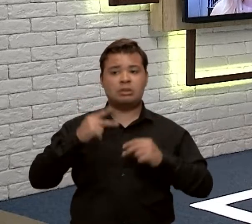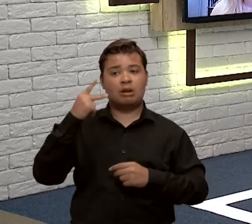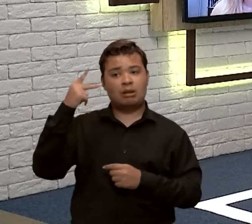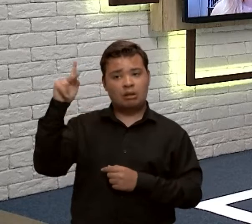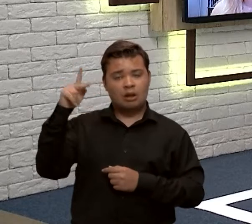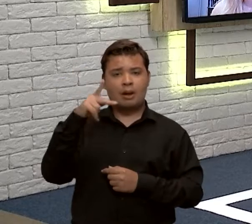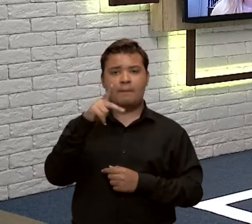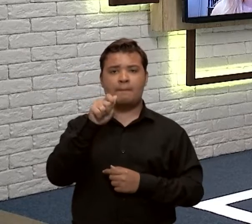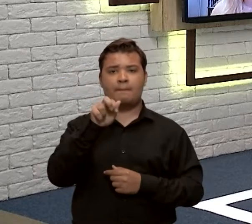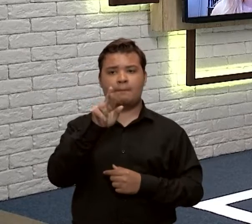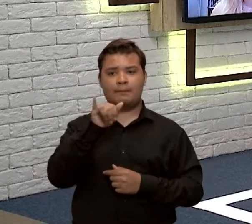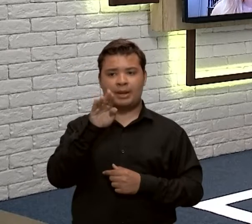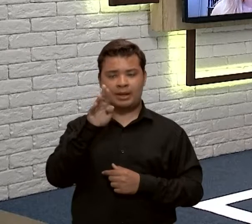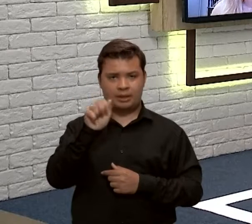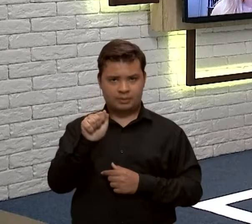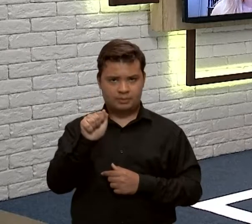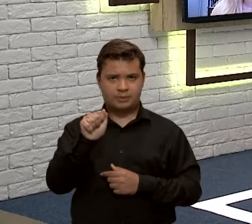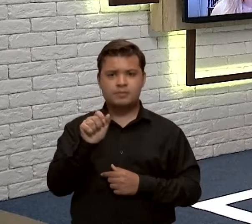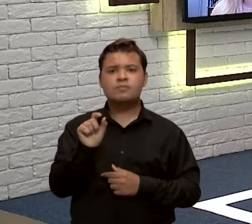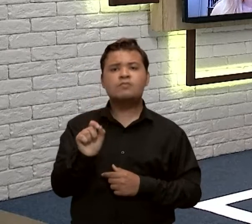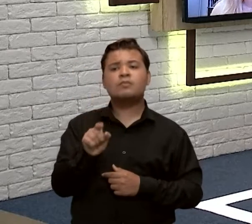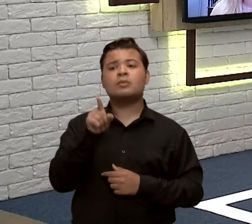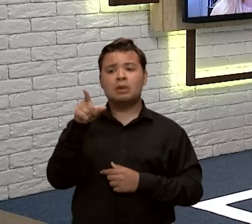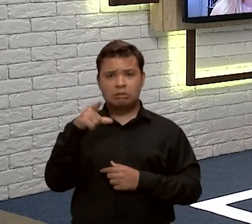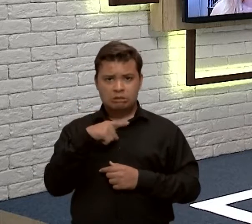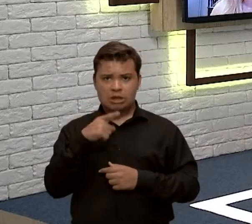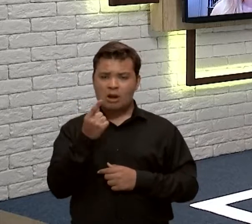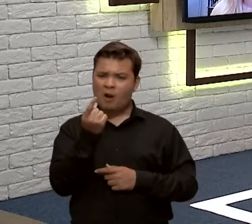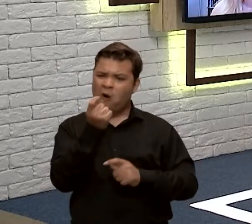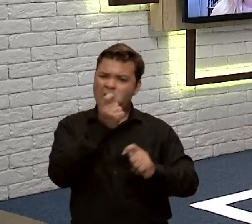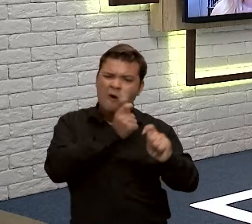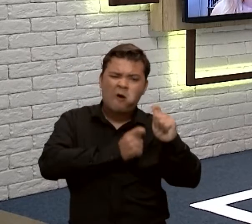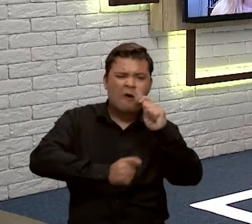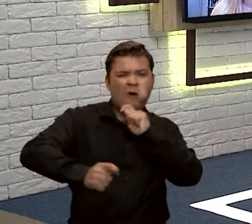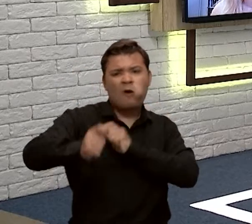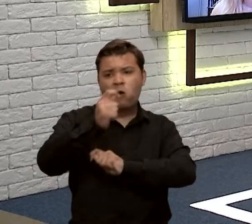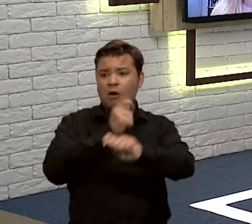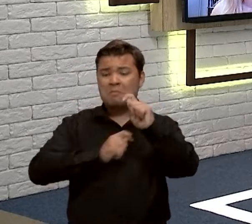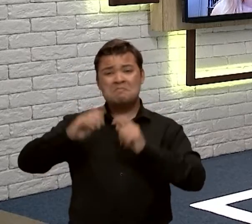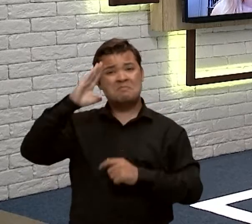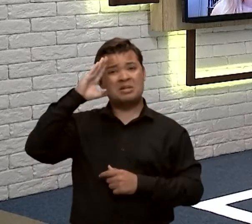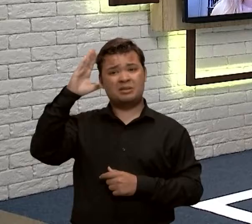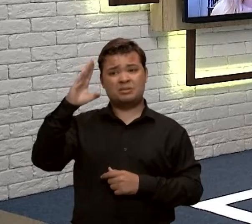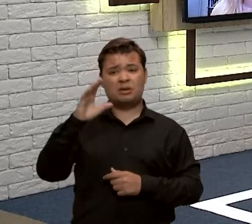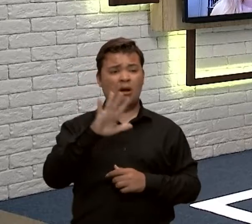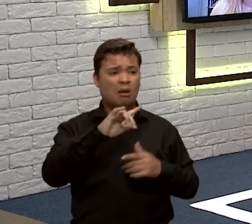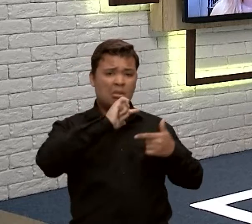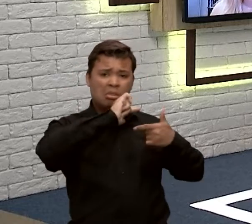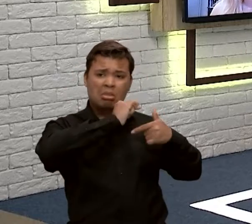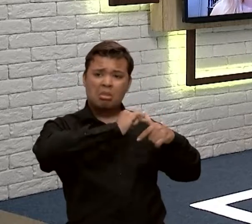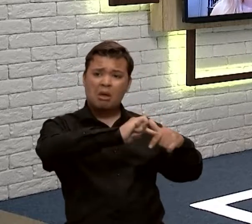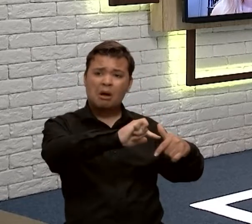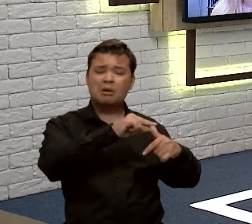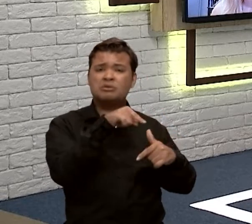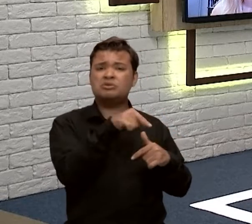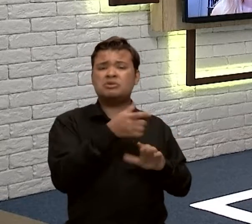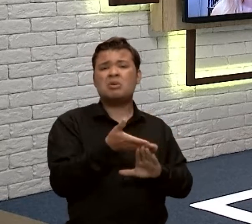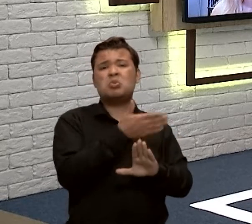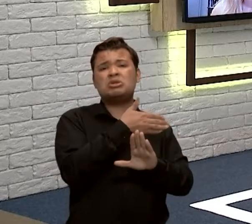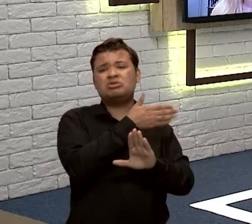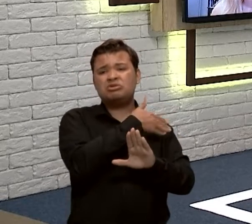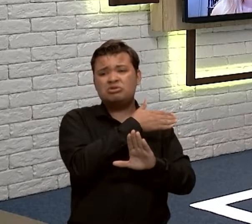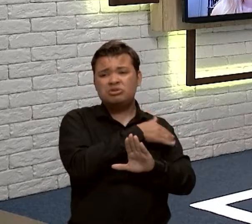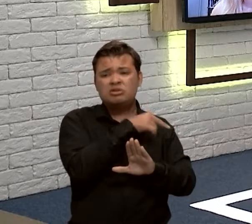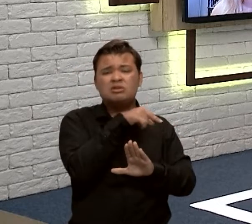ali o capital já se apossou de uma tradição de rua, das portas dos moradores,